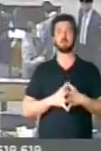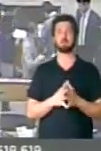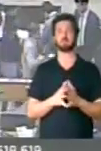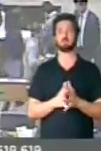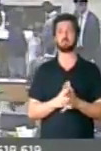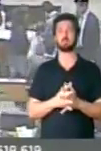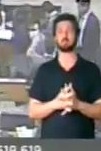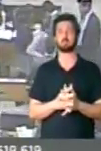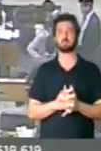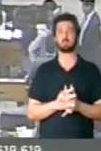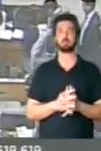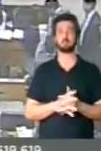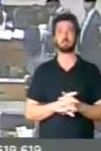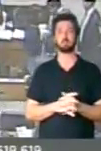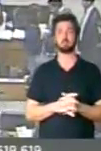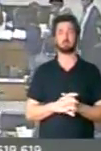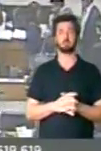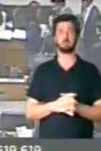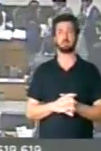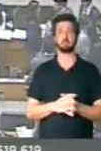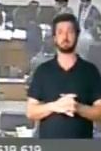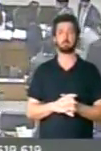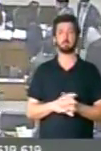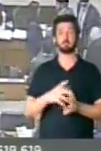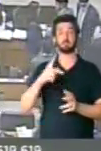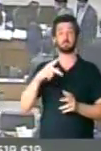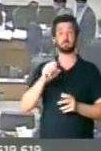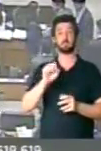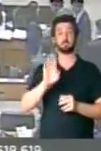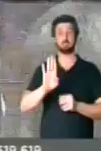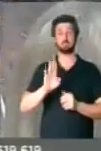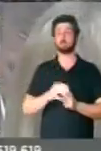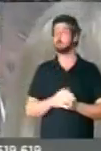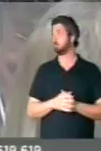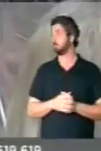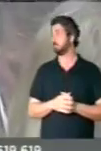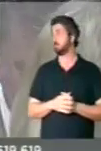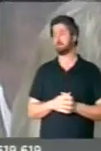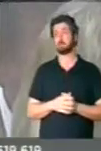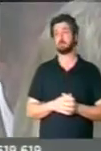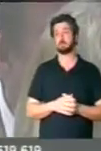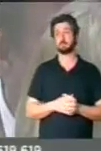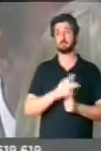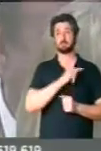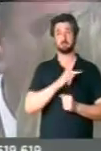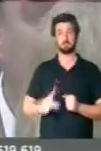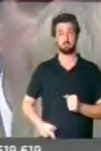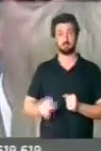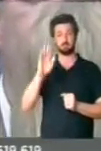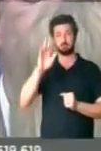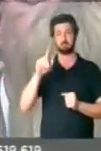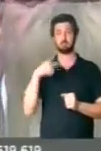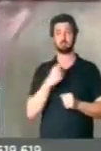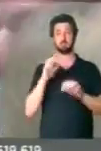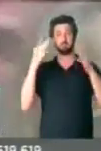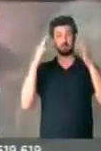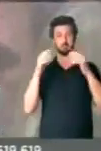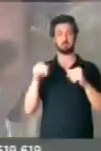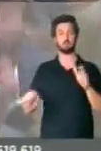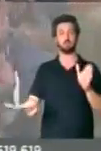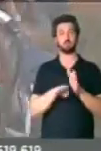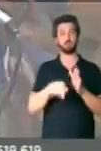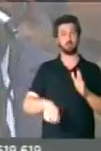caminhar pela mesa aqui é só remanescente. Como voto PSB. Senhor presidente, o PSB celebrou a chegada